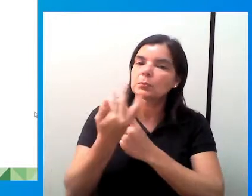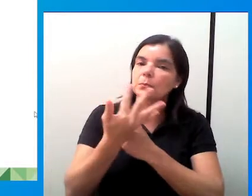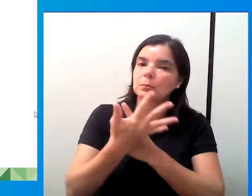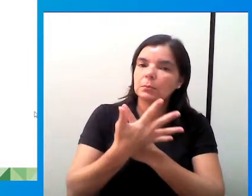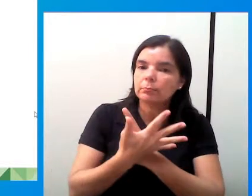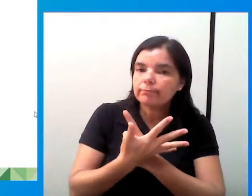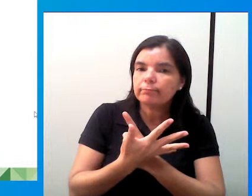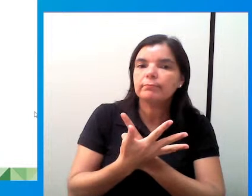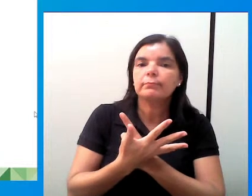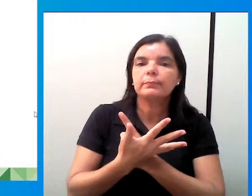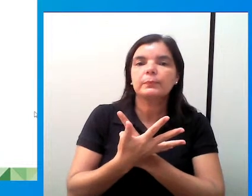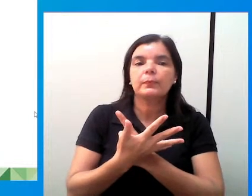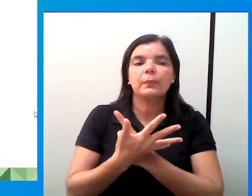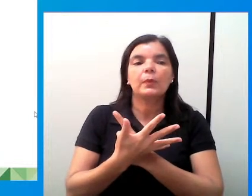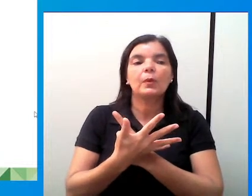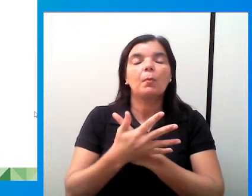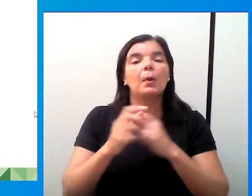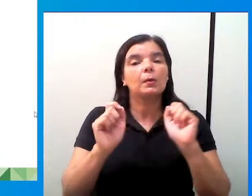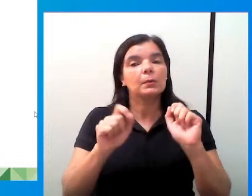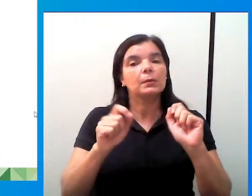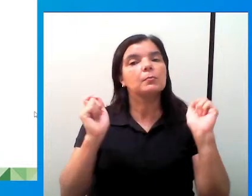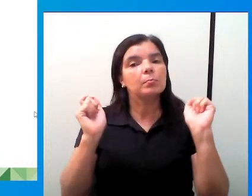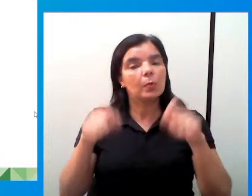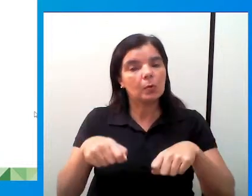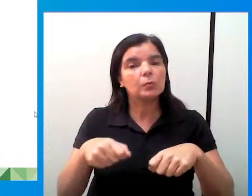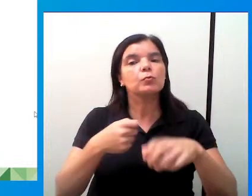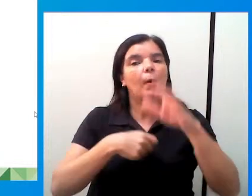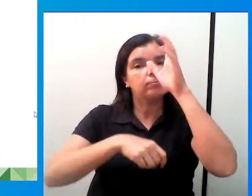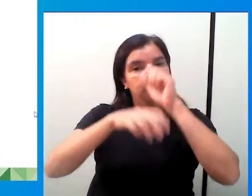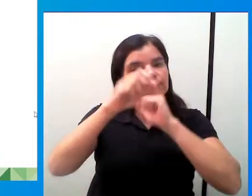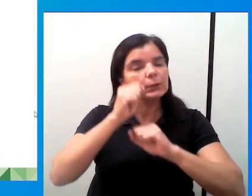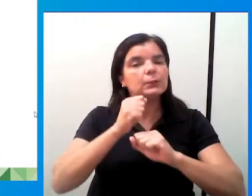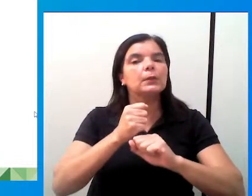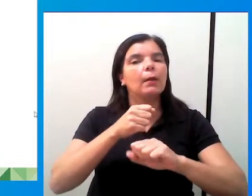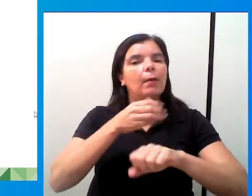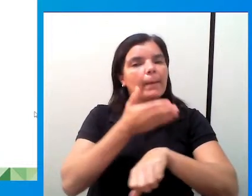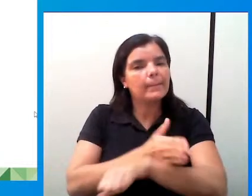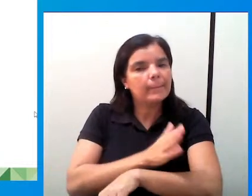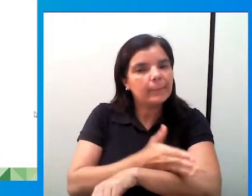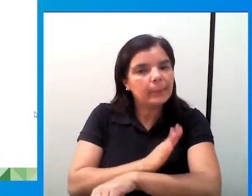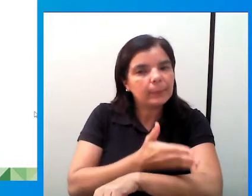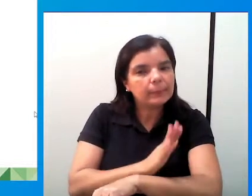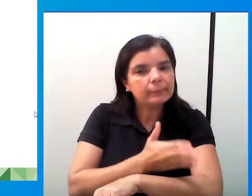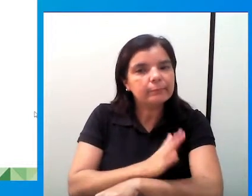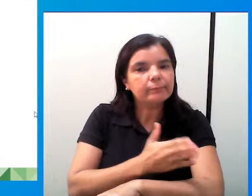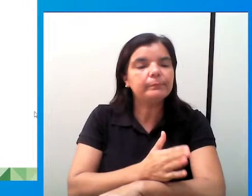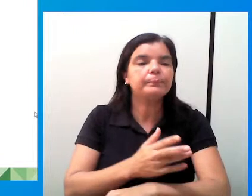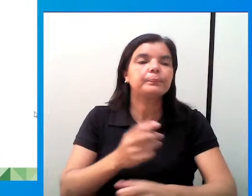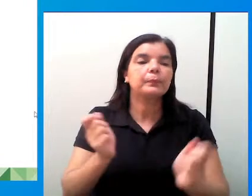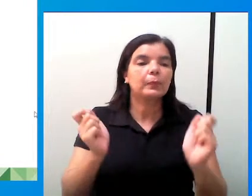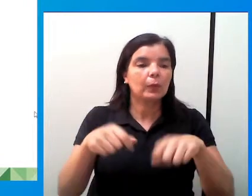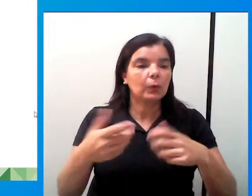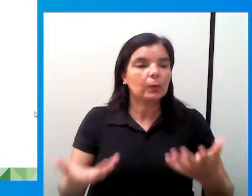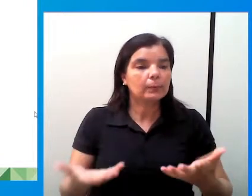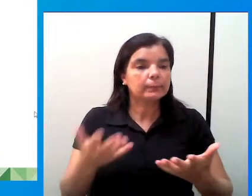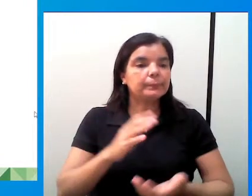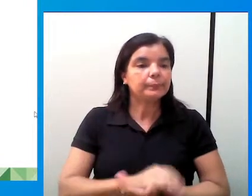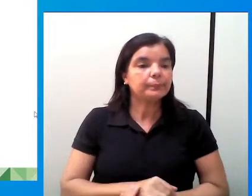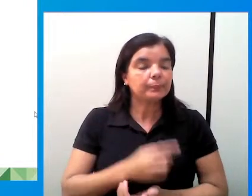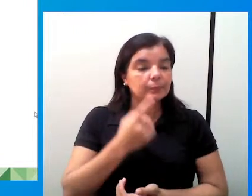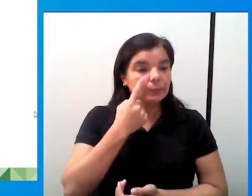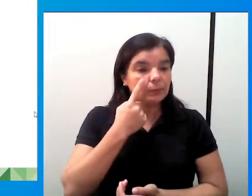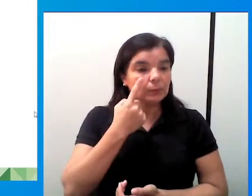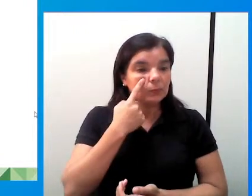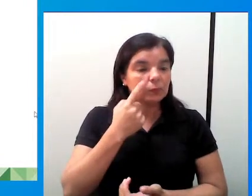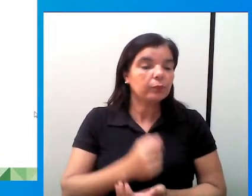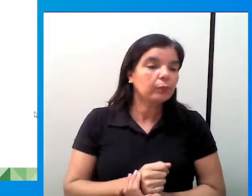de mentoring, ou seja, o aprender fazendo. Então, hoje nós conseguimos diminuir o percentual de professores